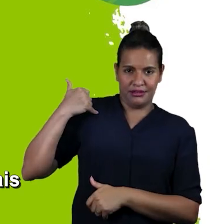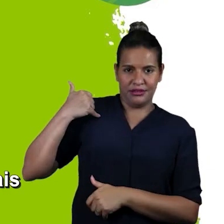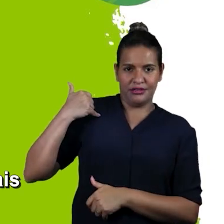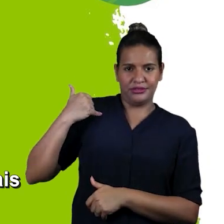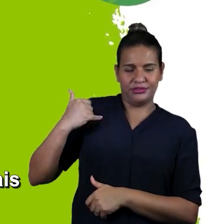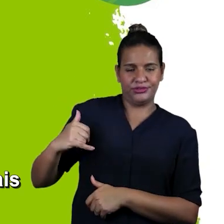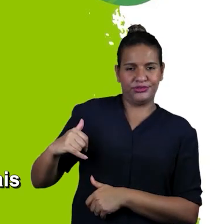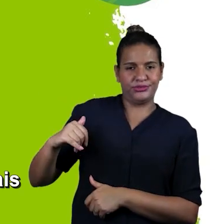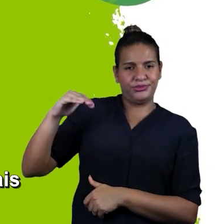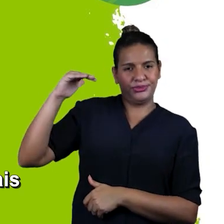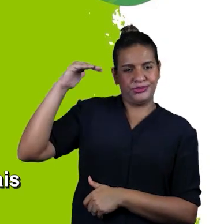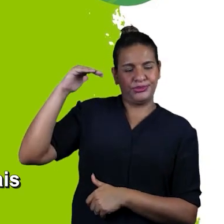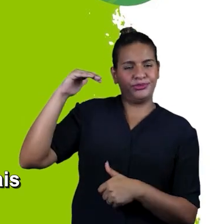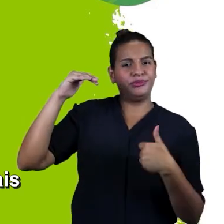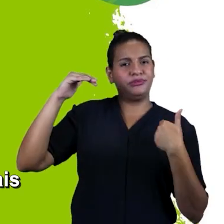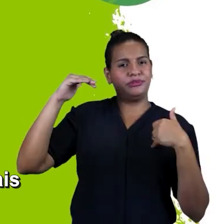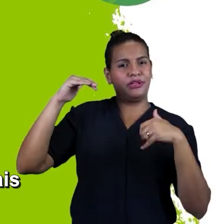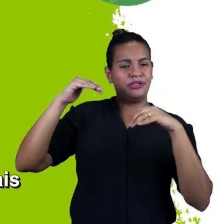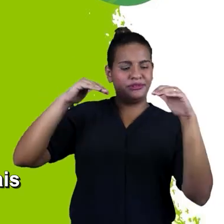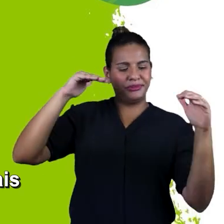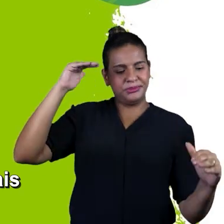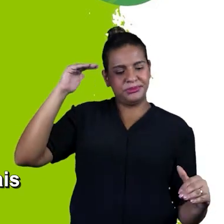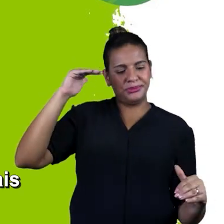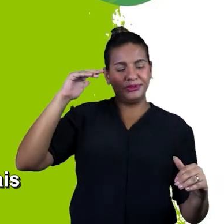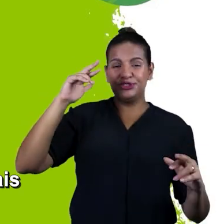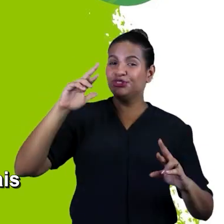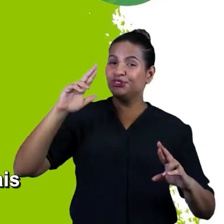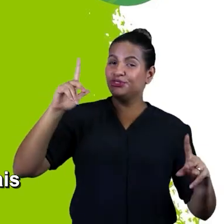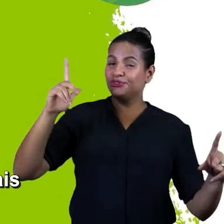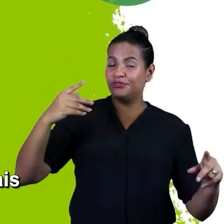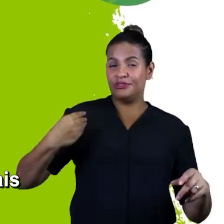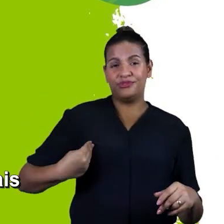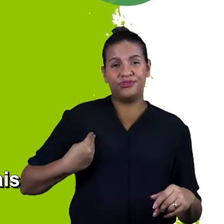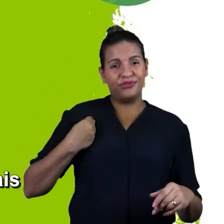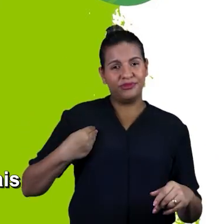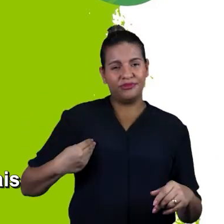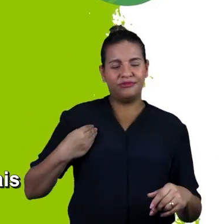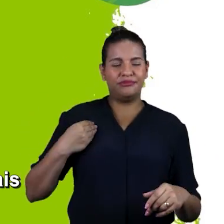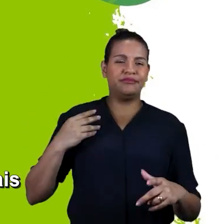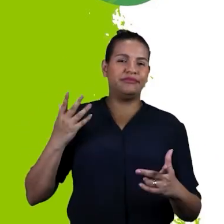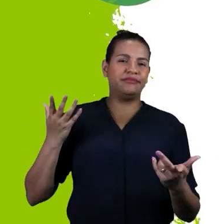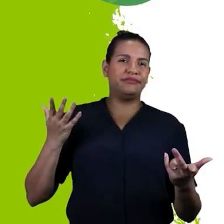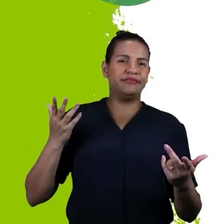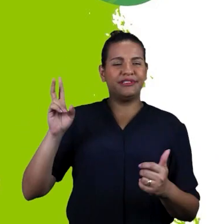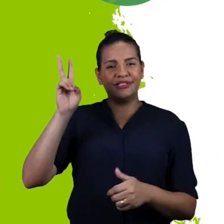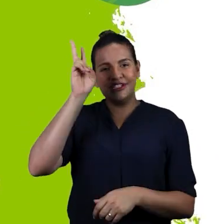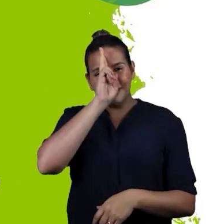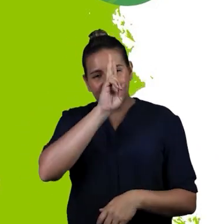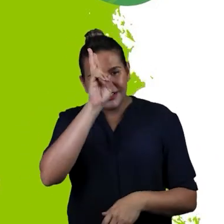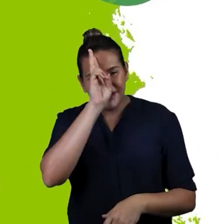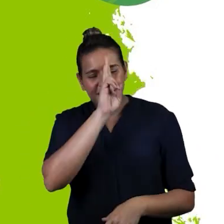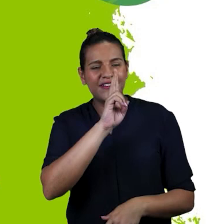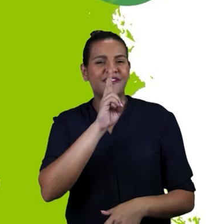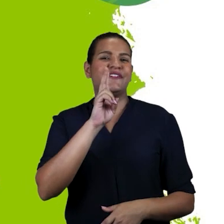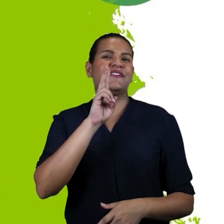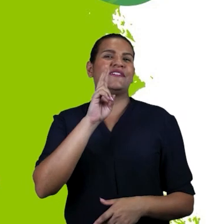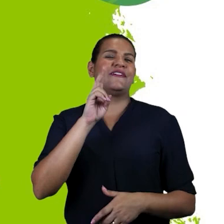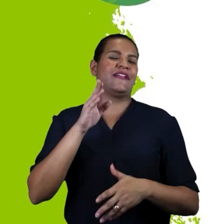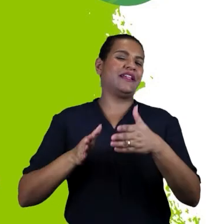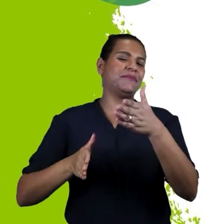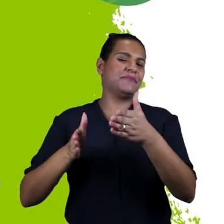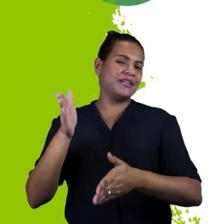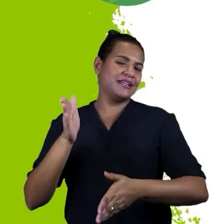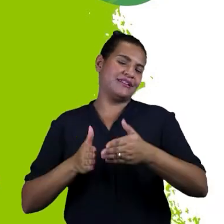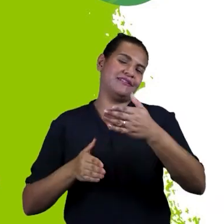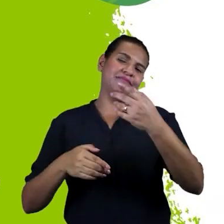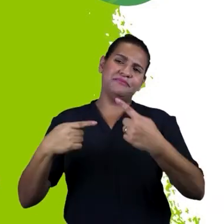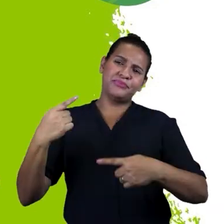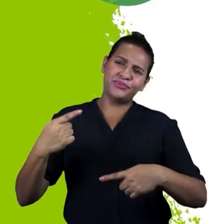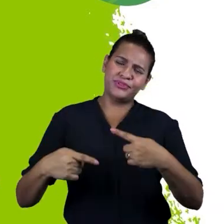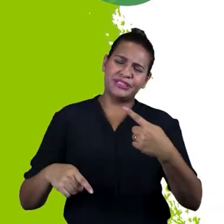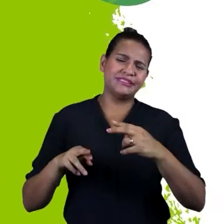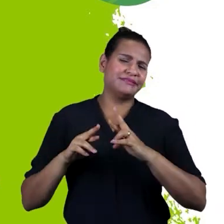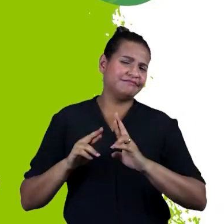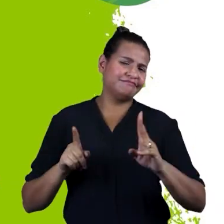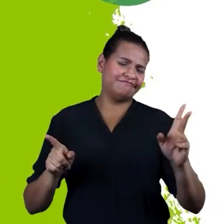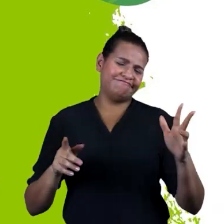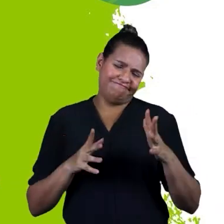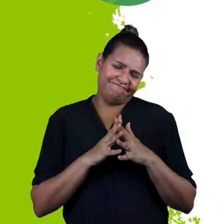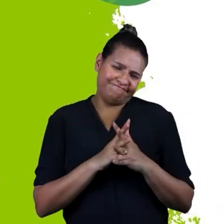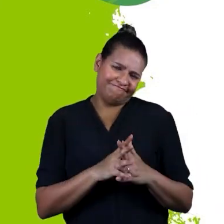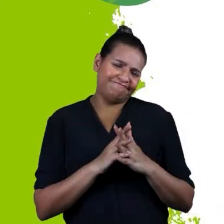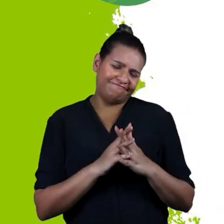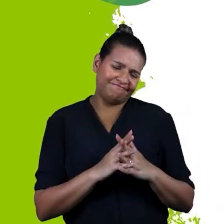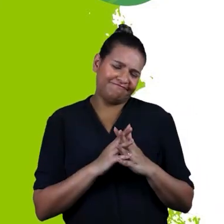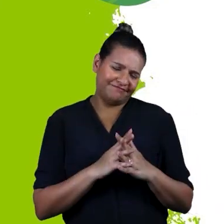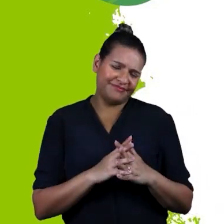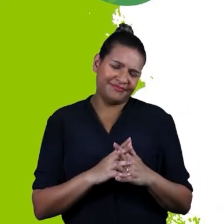diferentes, contextos políticos e contextos educacionais completamente diferentes. Então, é um pouco complicado falar disso,